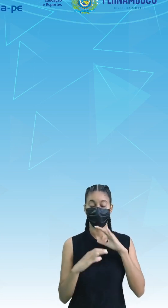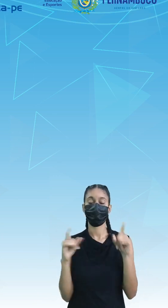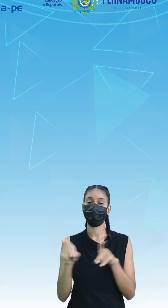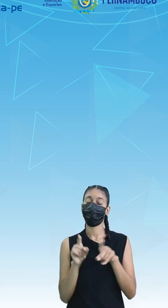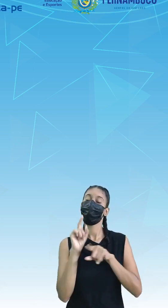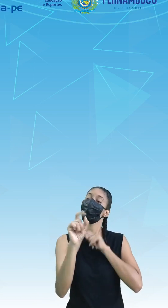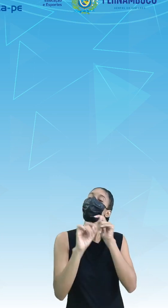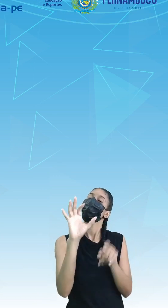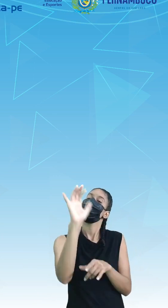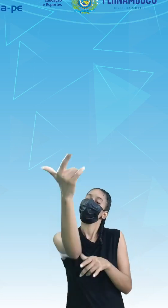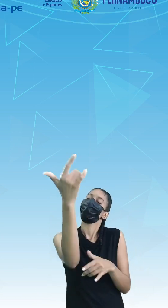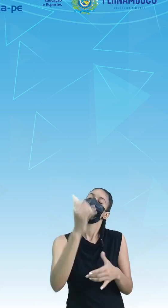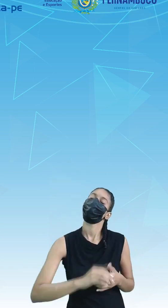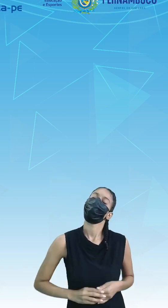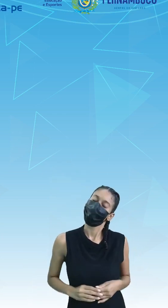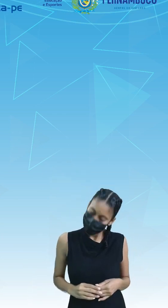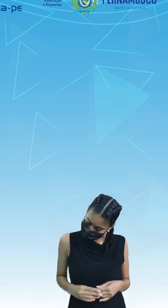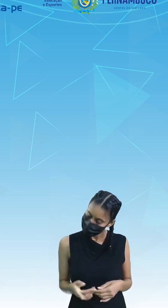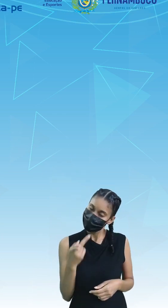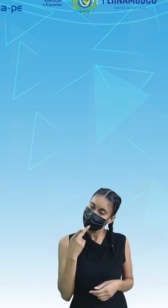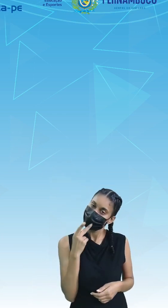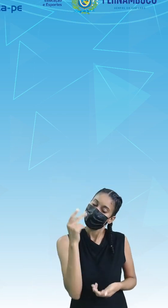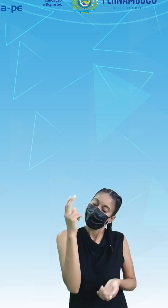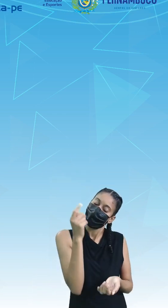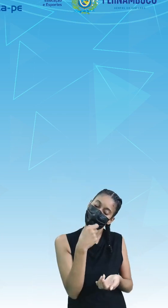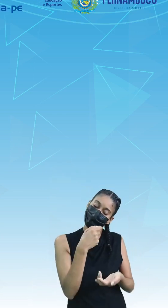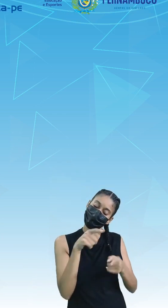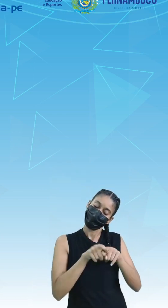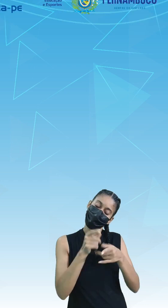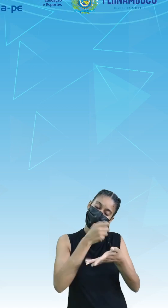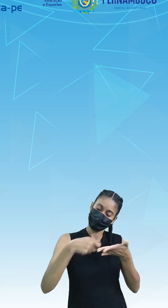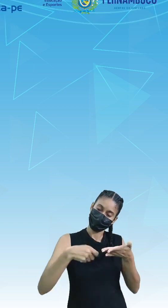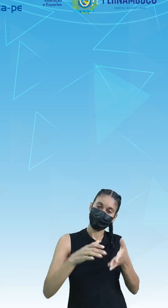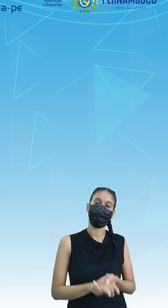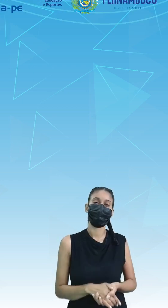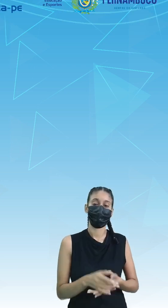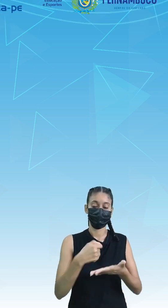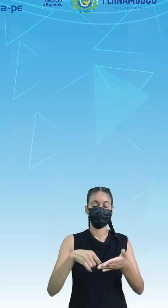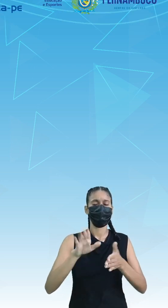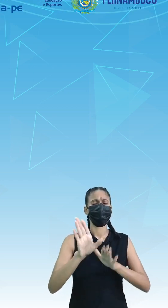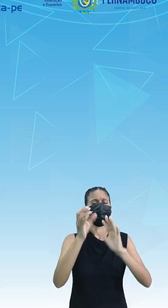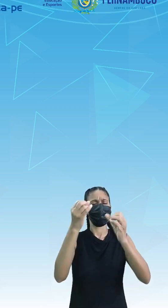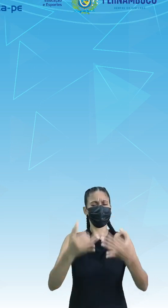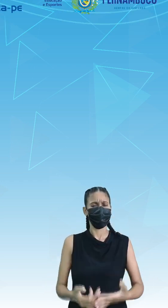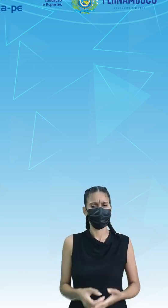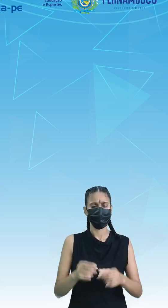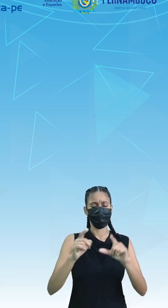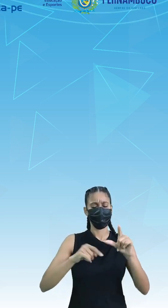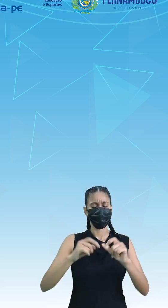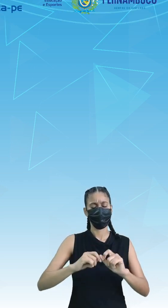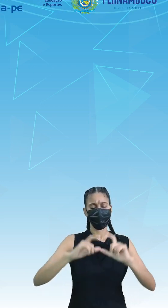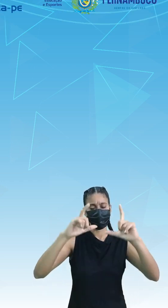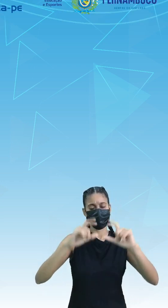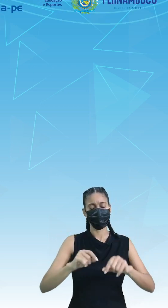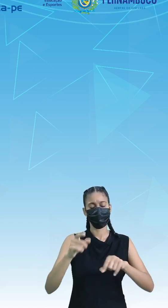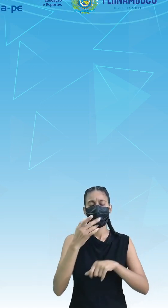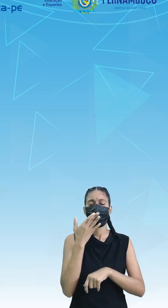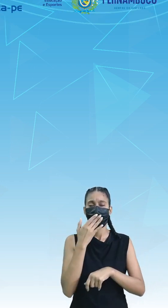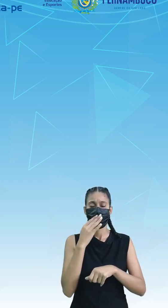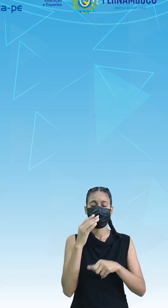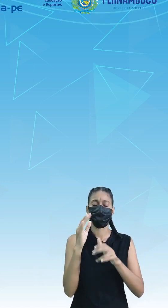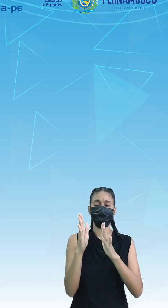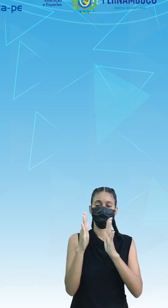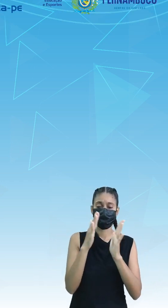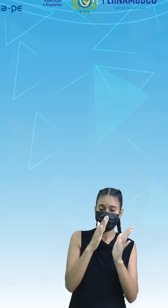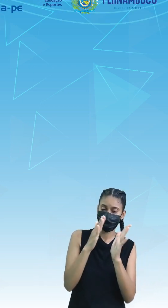também, é claro, pela fala e pela escrita. Na escrita, eu falei a vocês, o tamanho da fonte, a cor, o